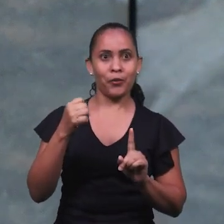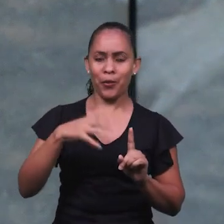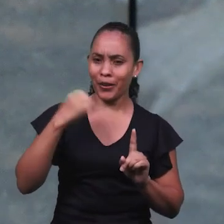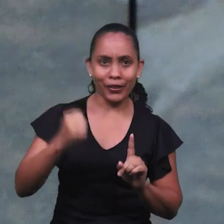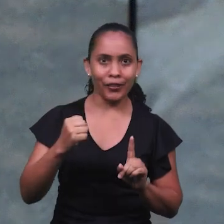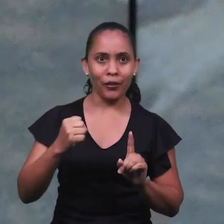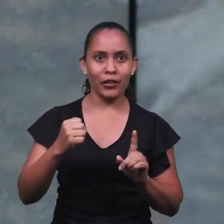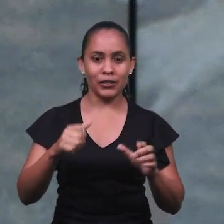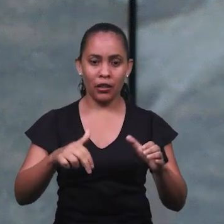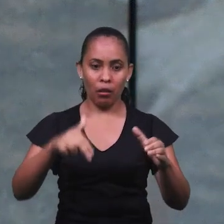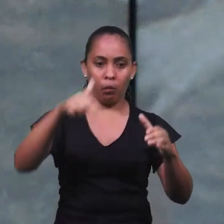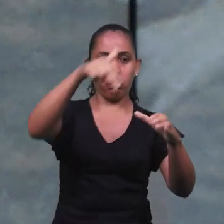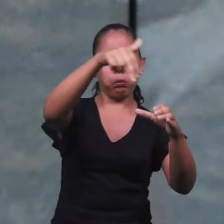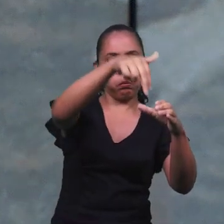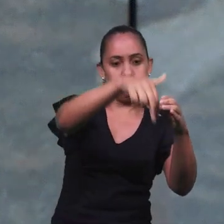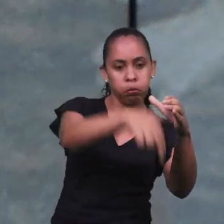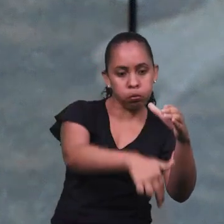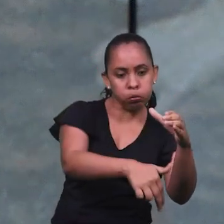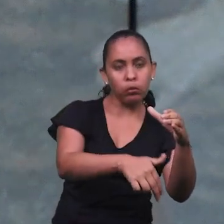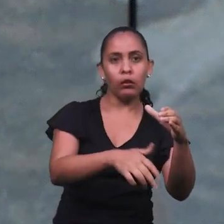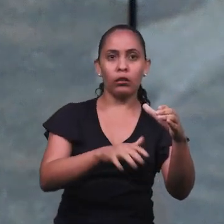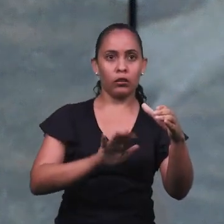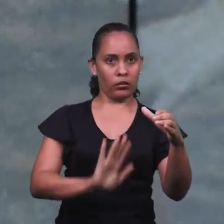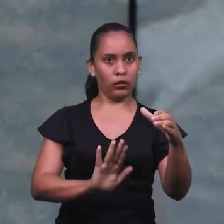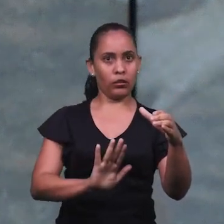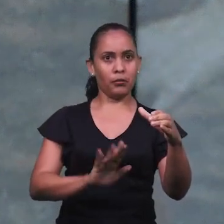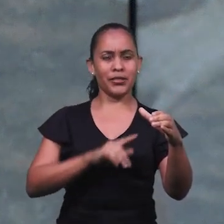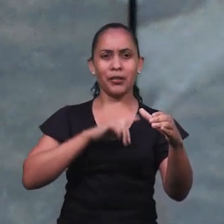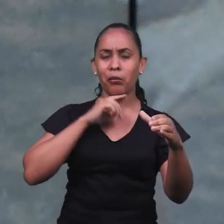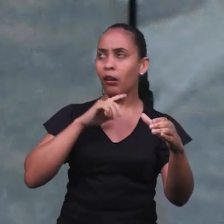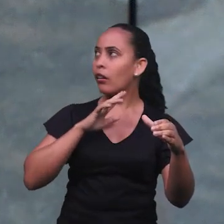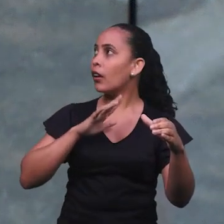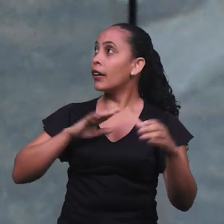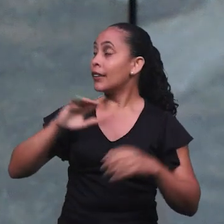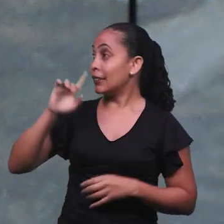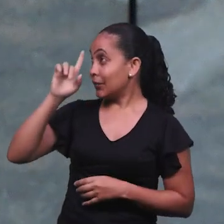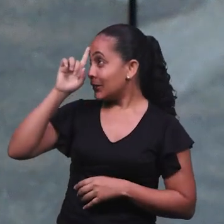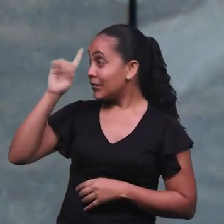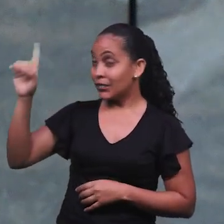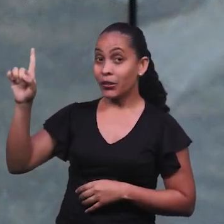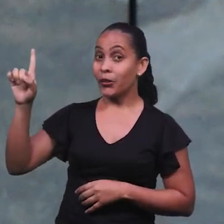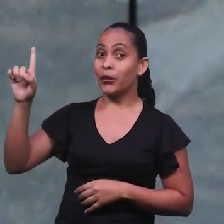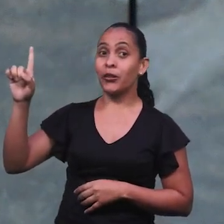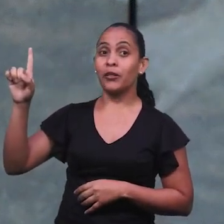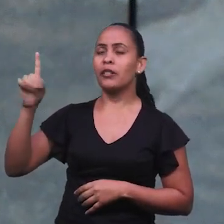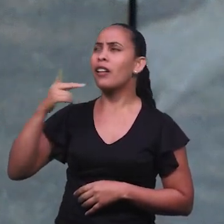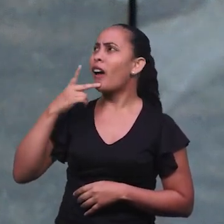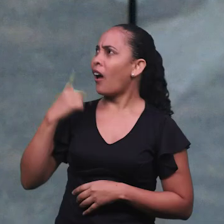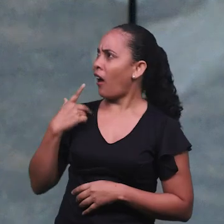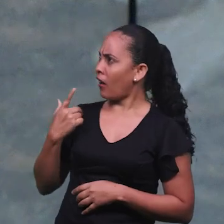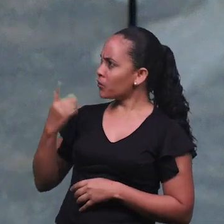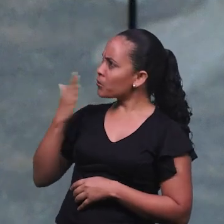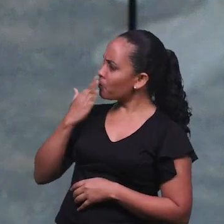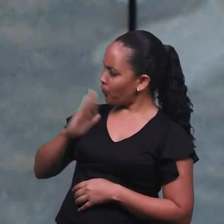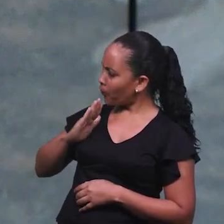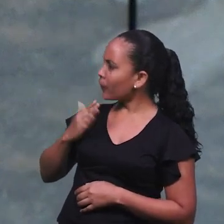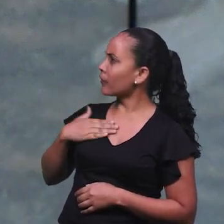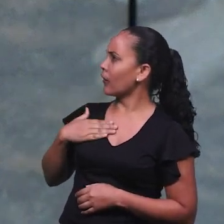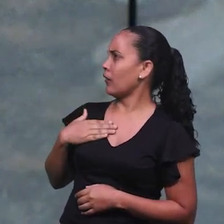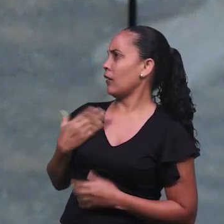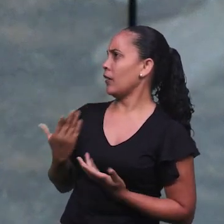estamos na cova. Mas, Senhor, o Senhor não prometeu a vitória. O Senhor não mostrou, não há dons, não há